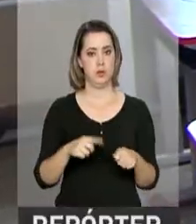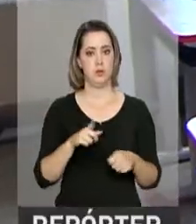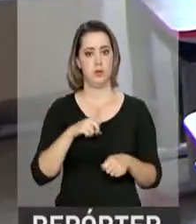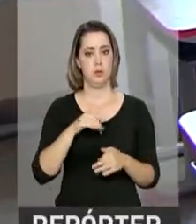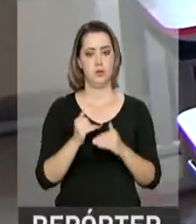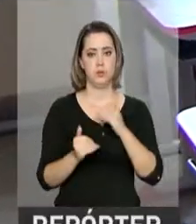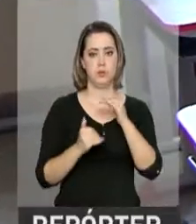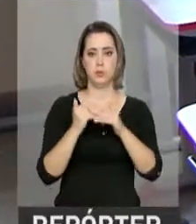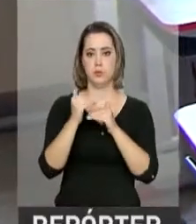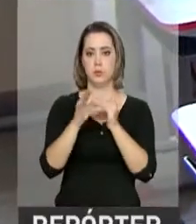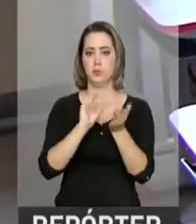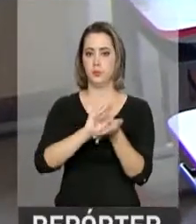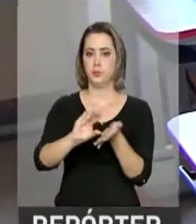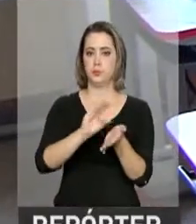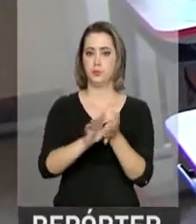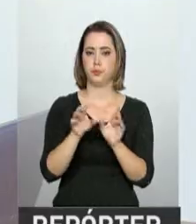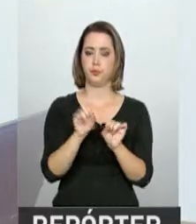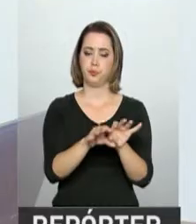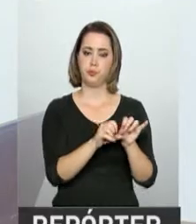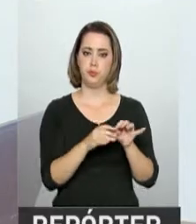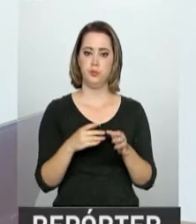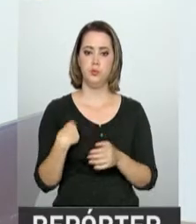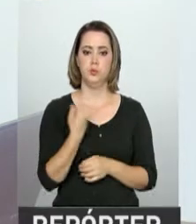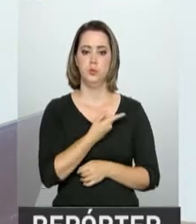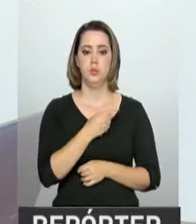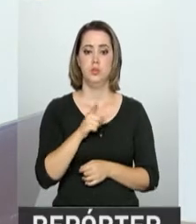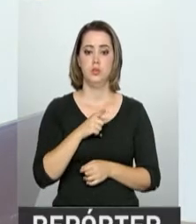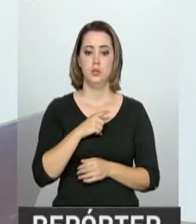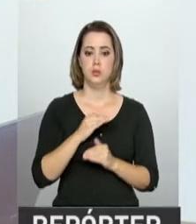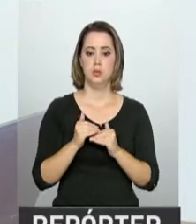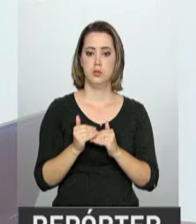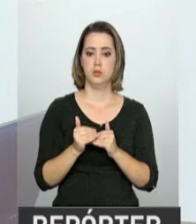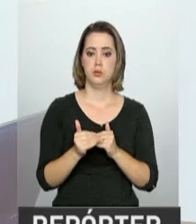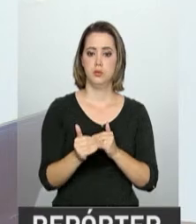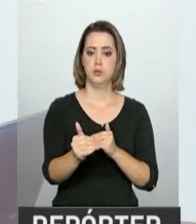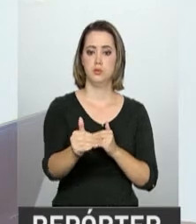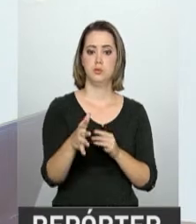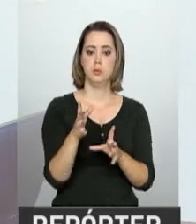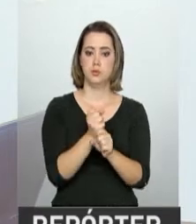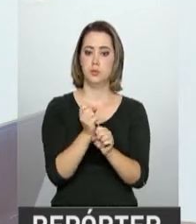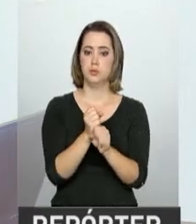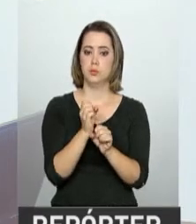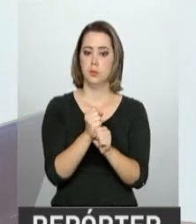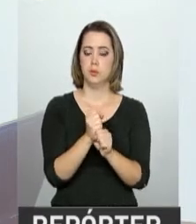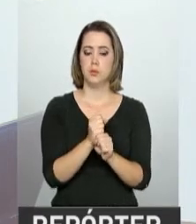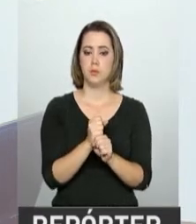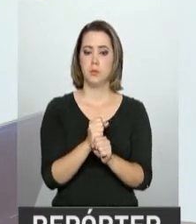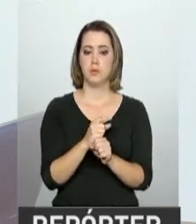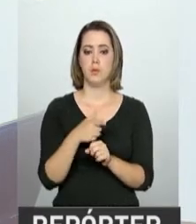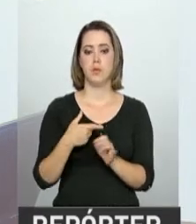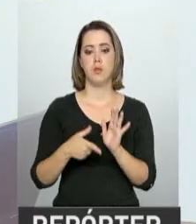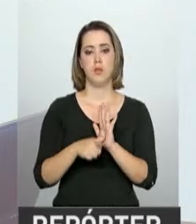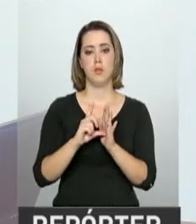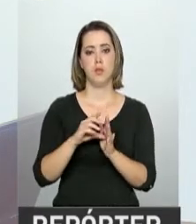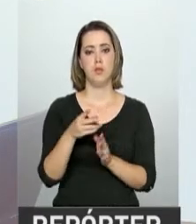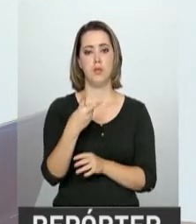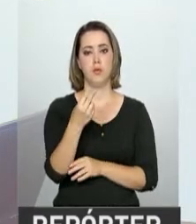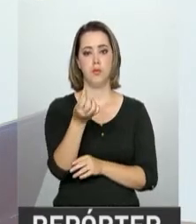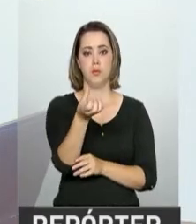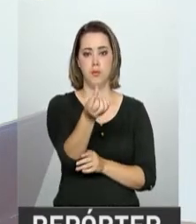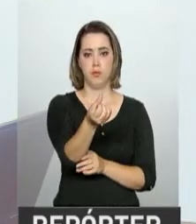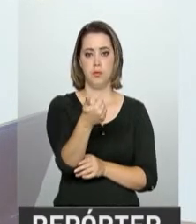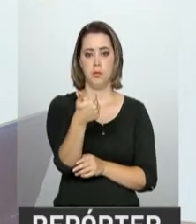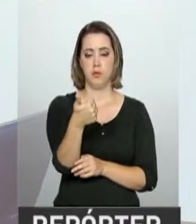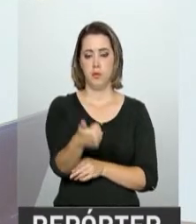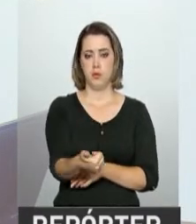aumentar os investimentos em educação nós tivemos uma evolução do ponto de vista orçamentário nós tínhamos em 2016 lançamento de